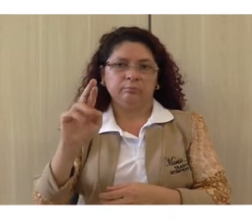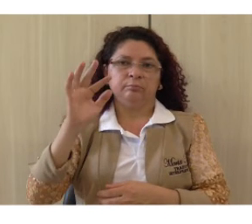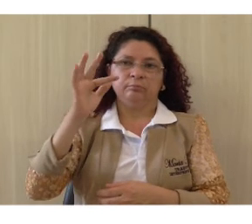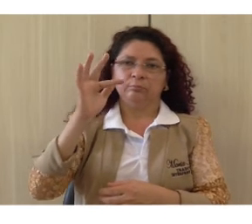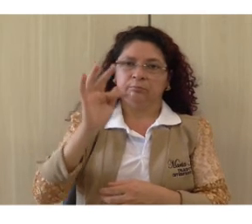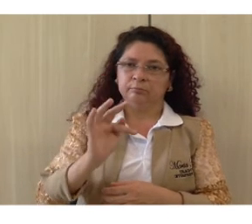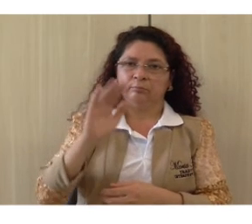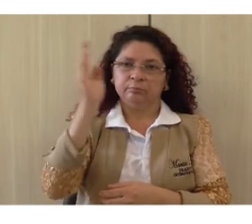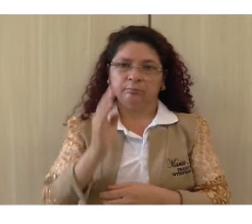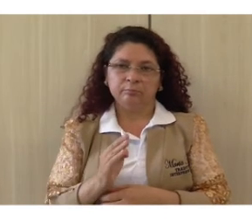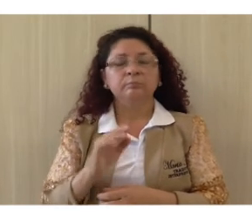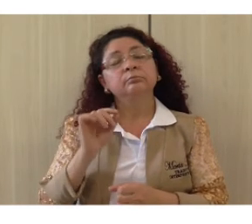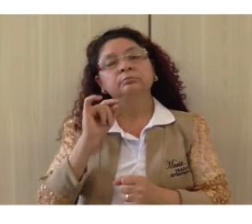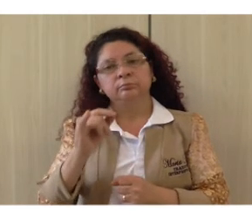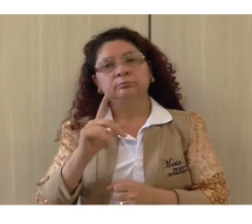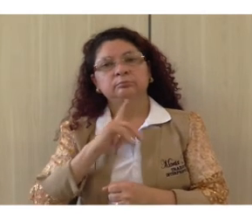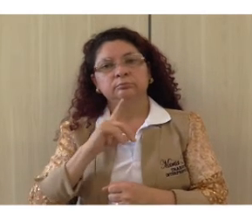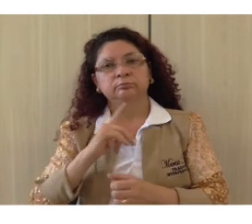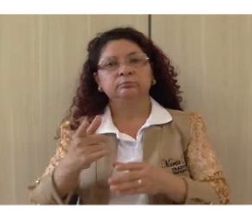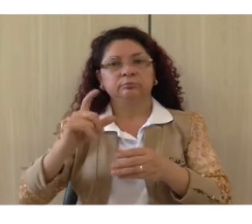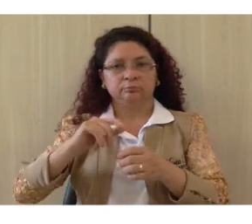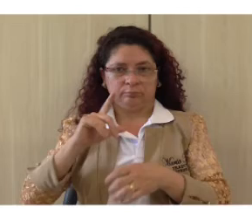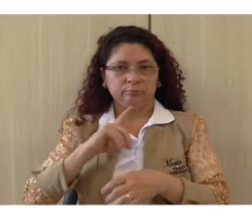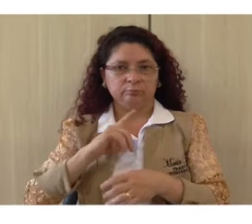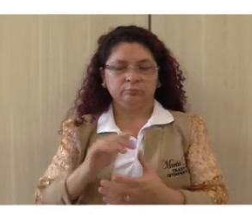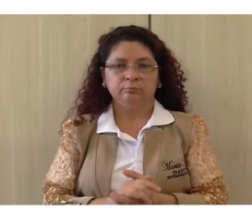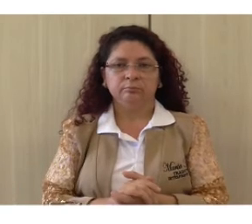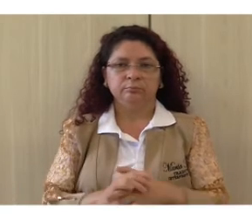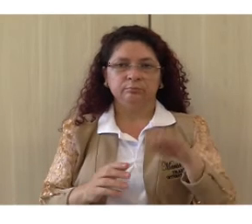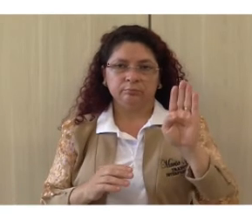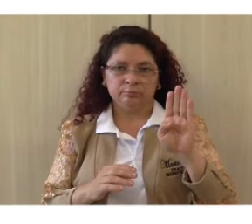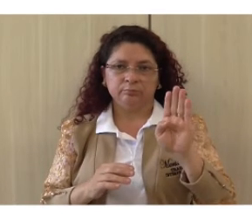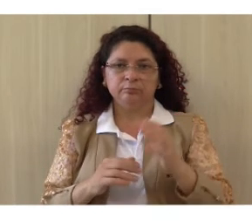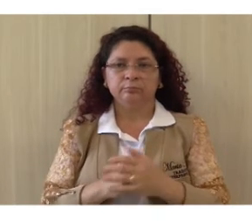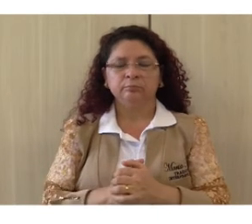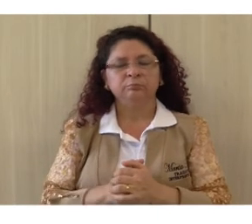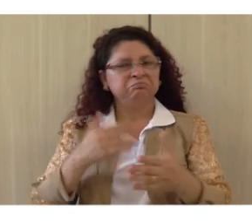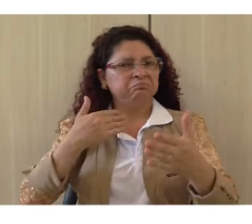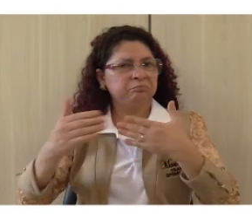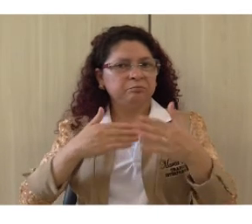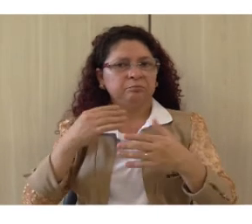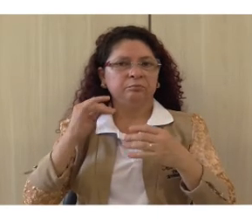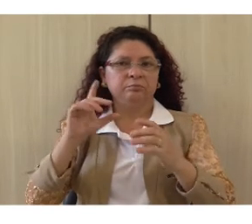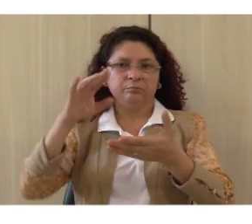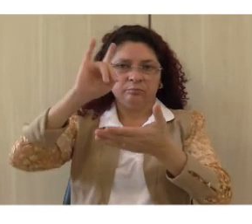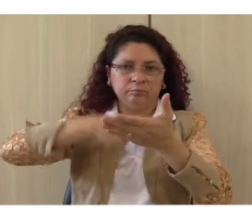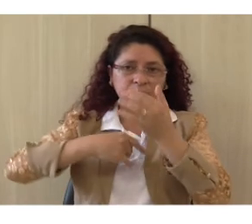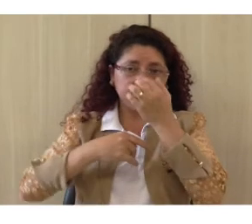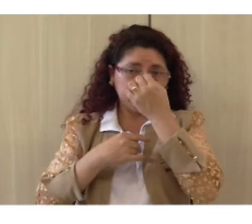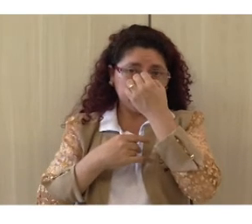da respectiva notificação de restituição quando houver. B. Quaisquer declarações